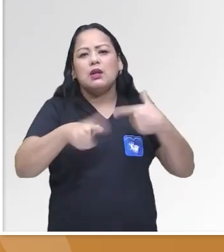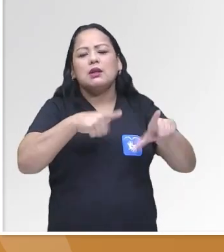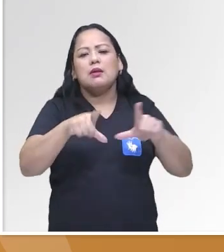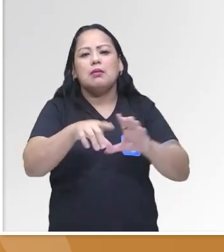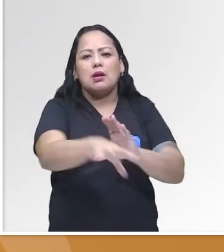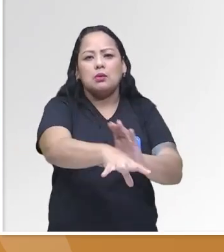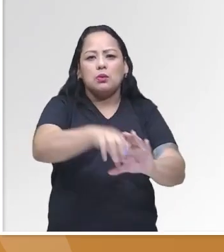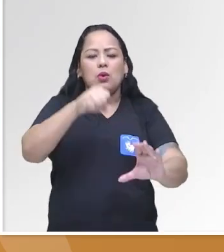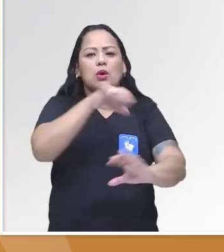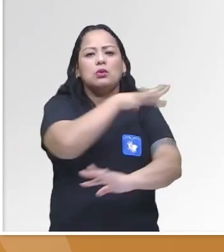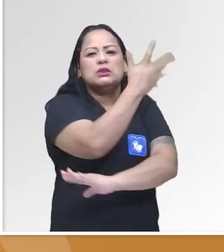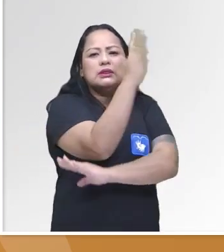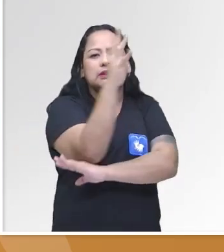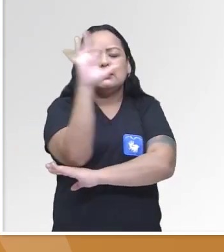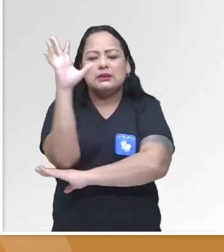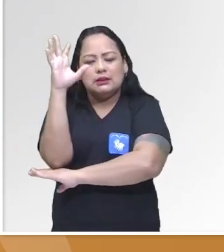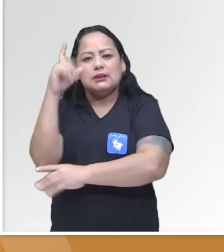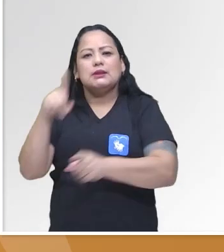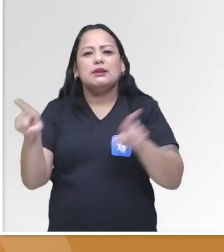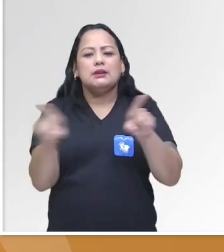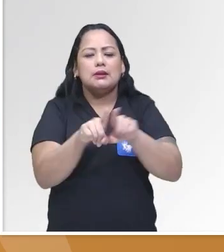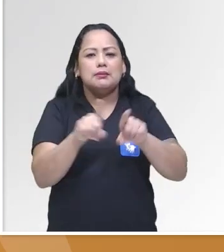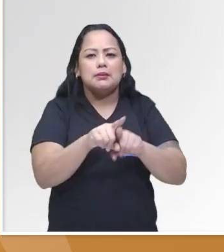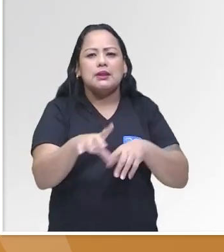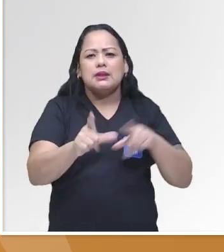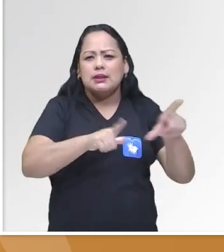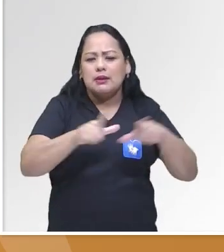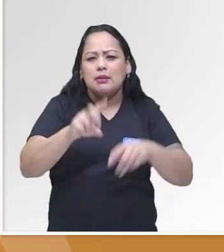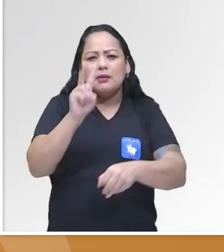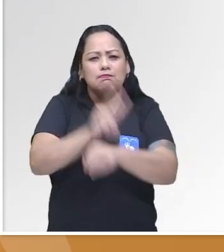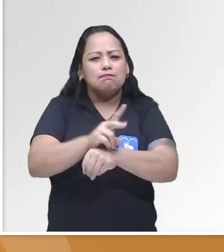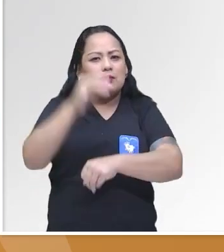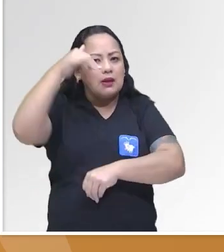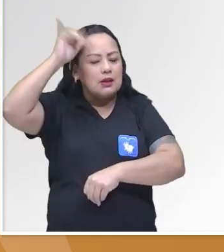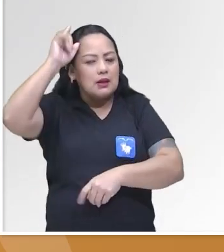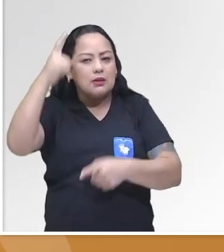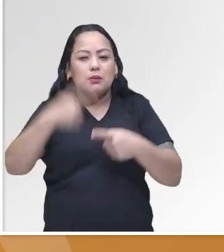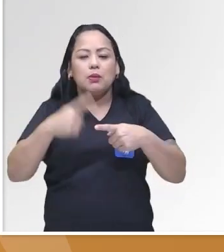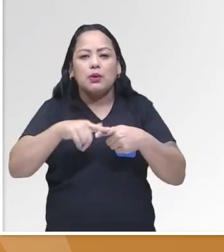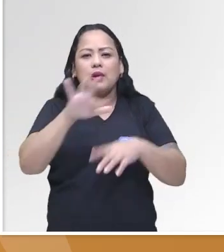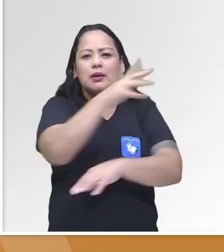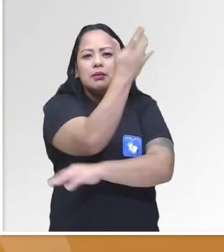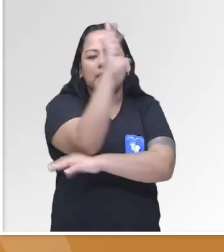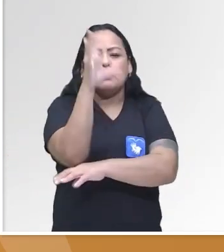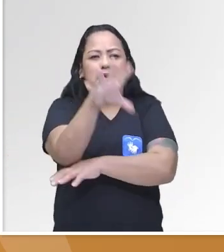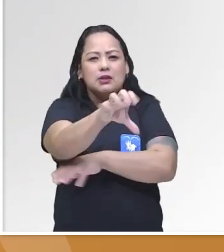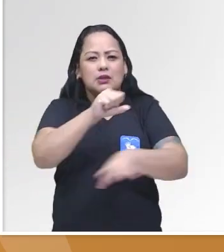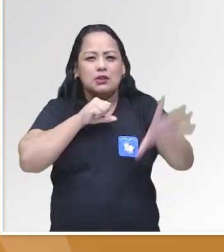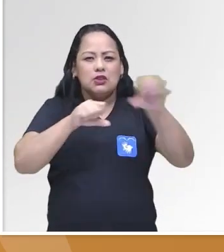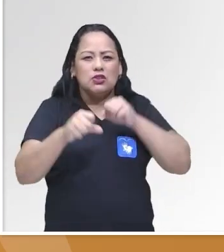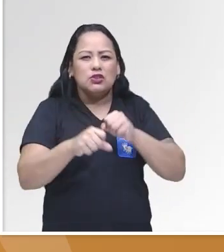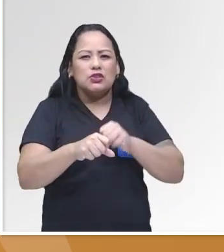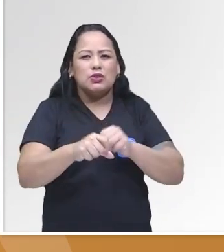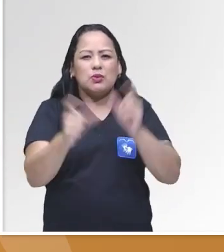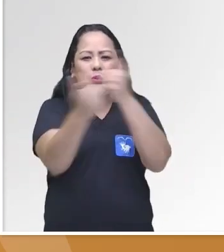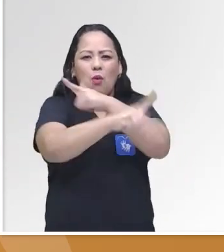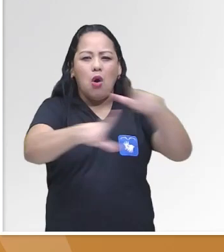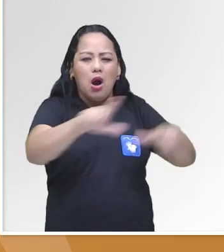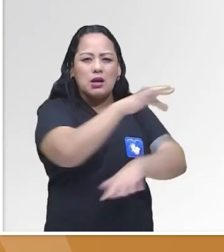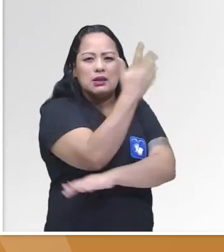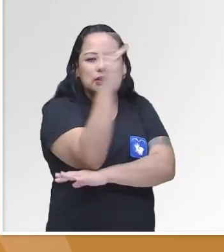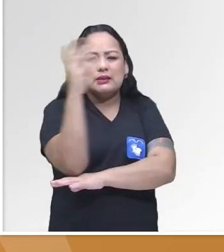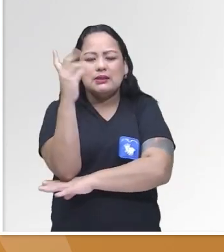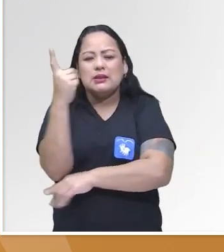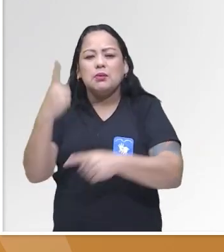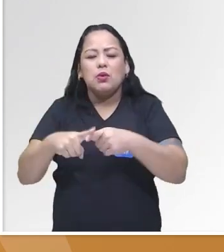da madeira, que eles trabalham com a criação de gado e para extrair a madeira vai destruir a natureza e para a criação